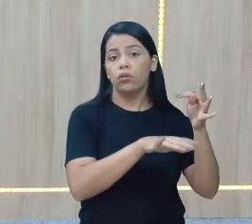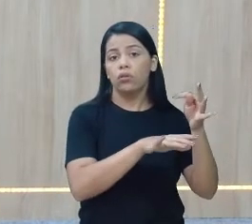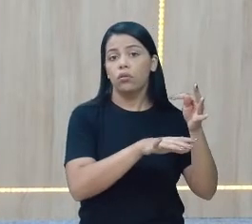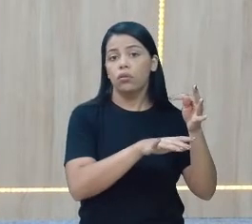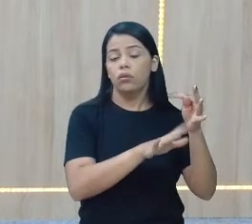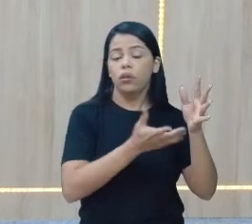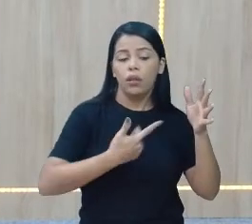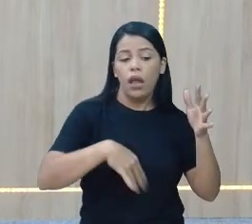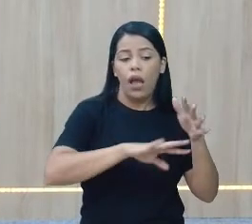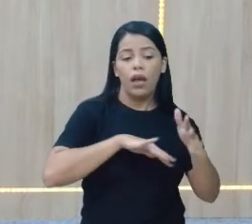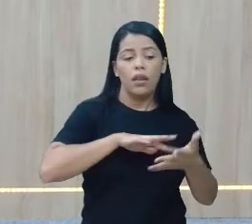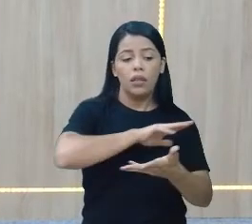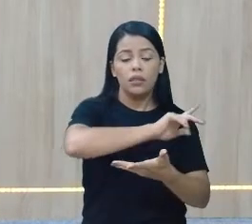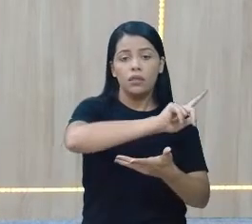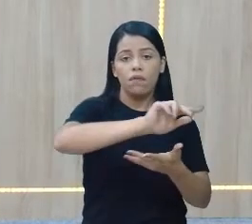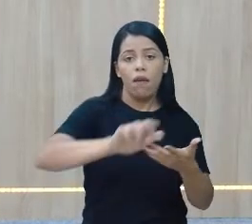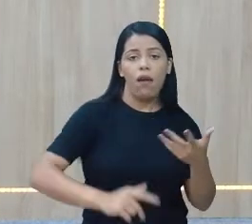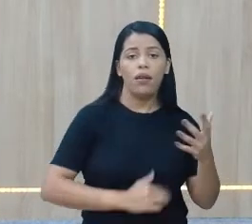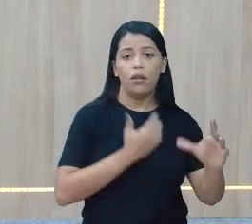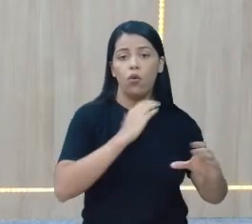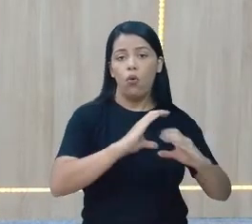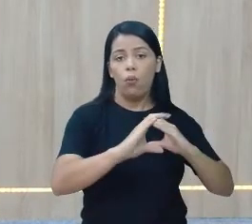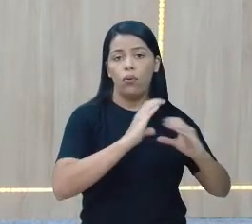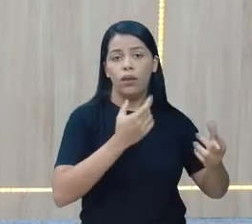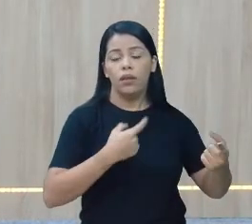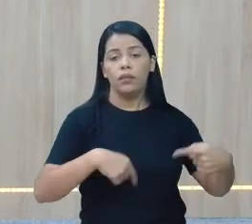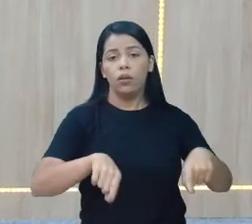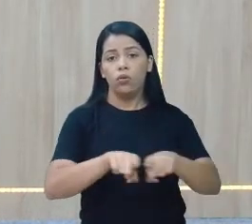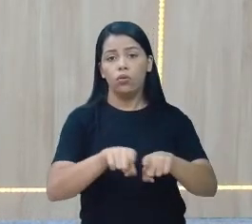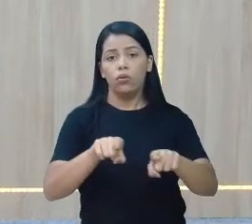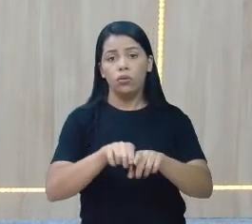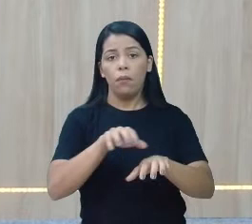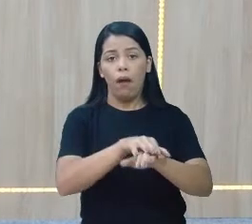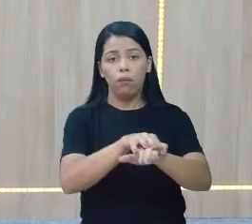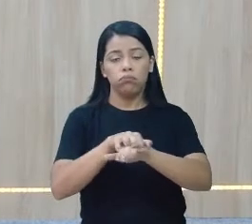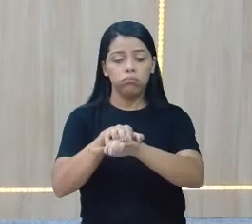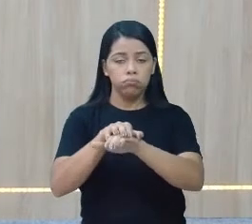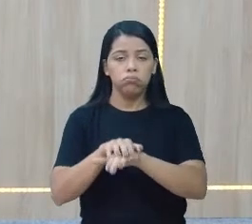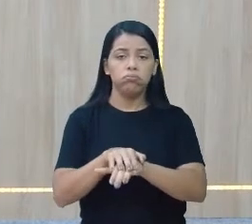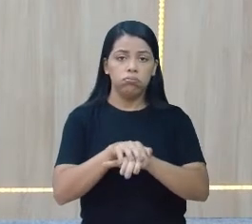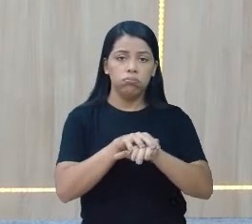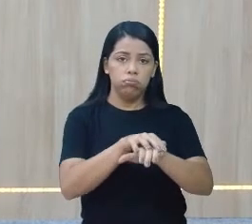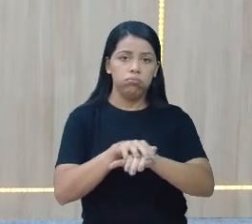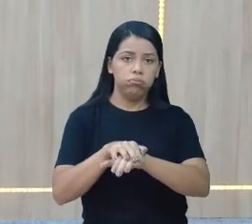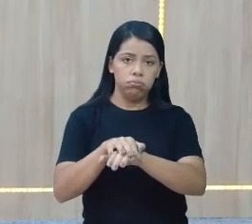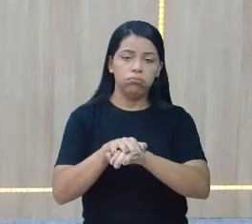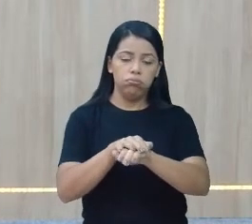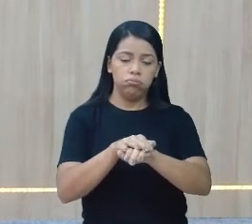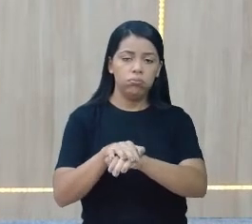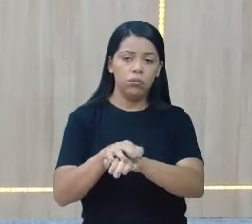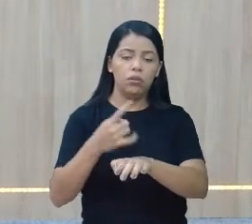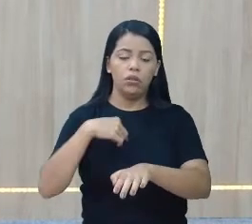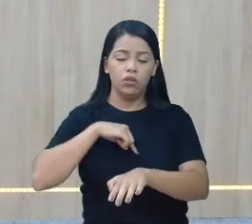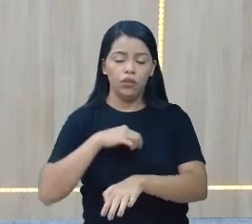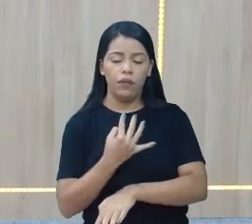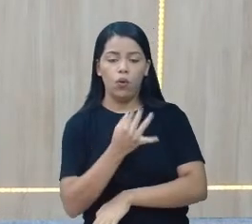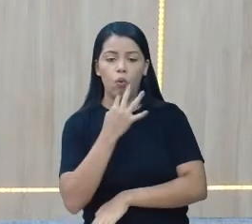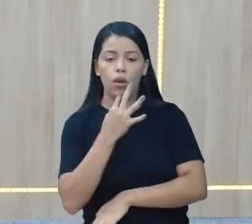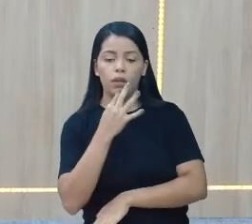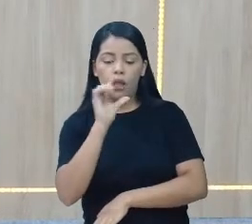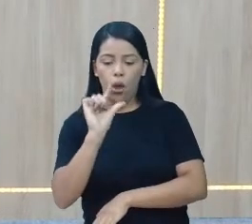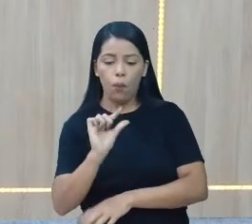de comunicação, nos meios de transporte. E aí vamos conhecer aqui um pouquinho de cada evolução